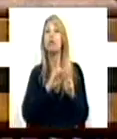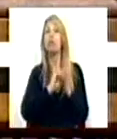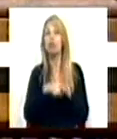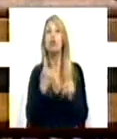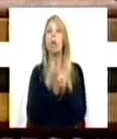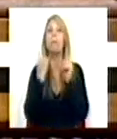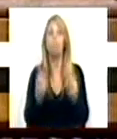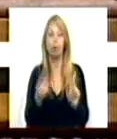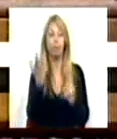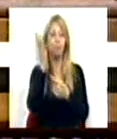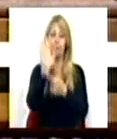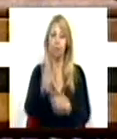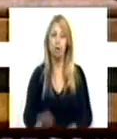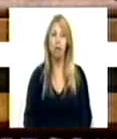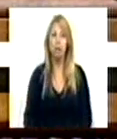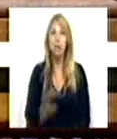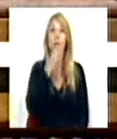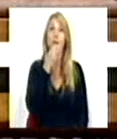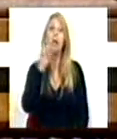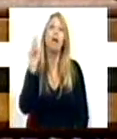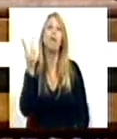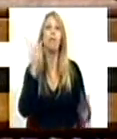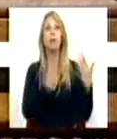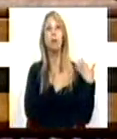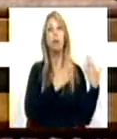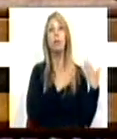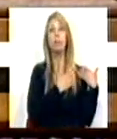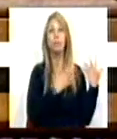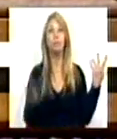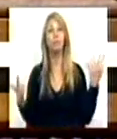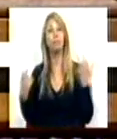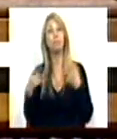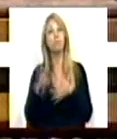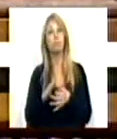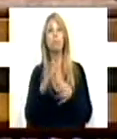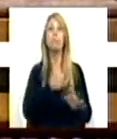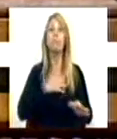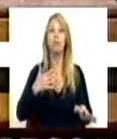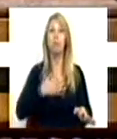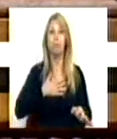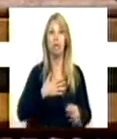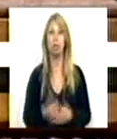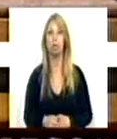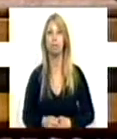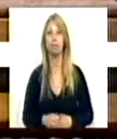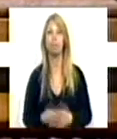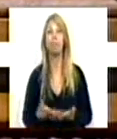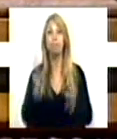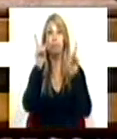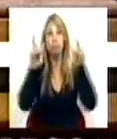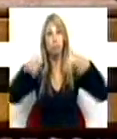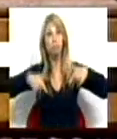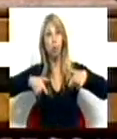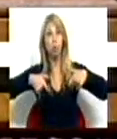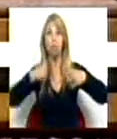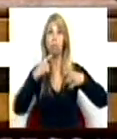alguns exemplos, falemos de duas responsabilidades que se prendem com as empresas. O autocontrole das